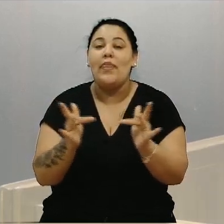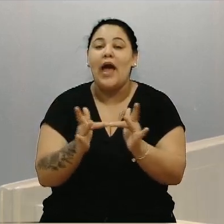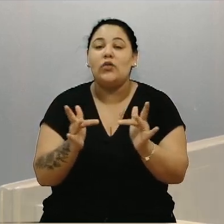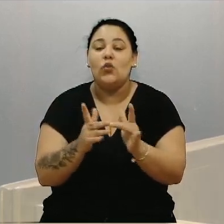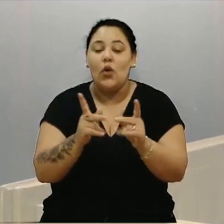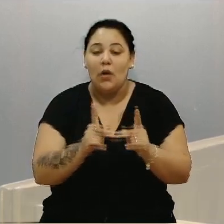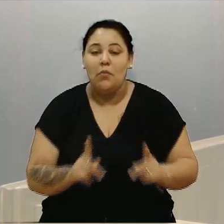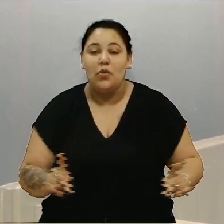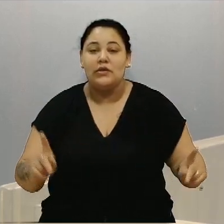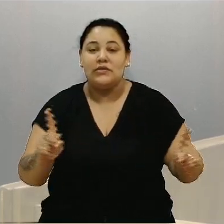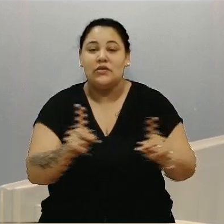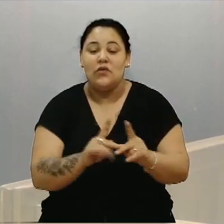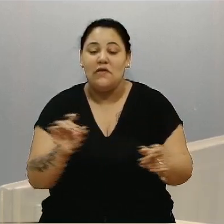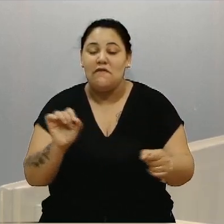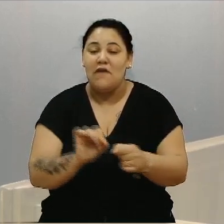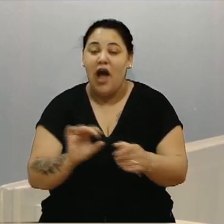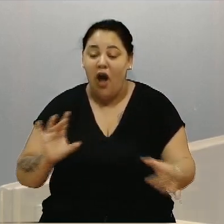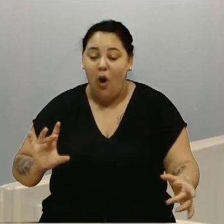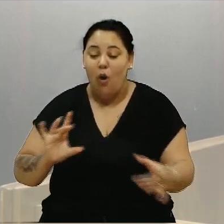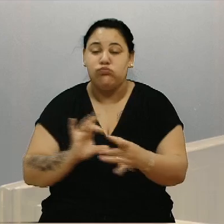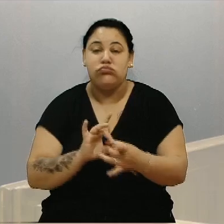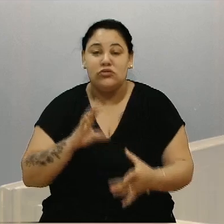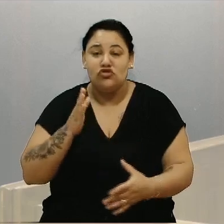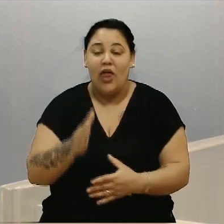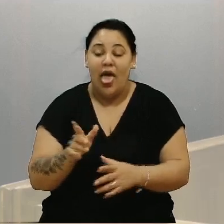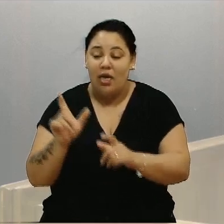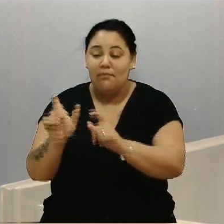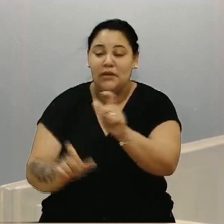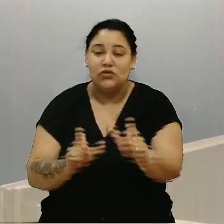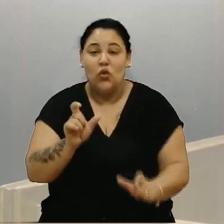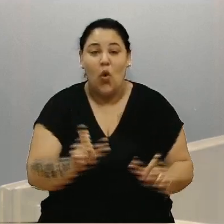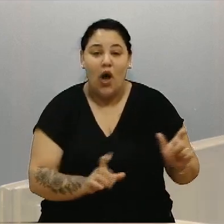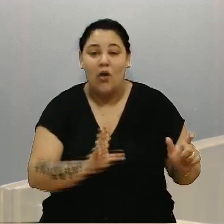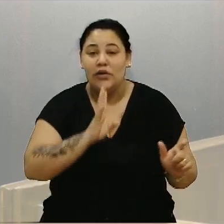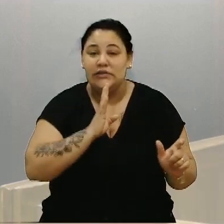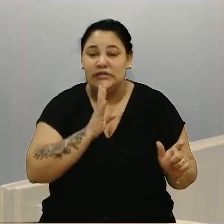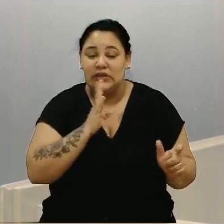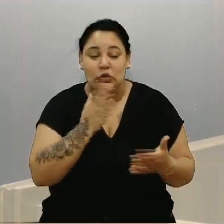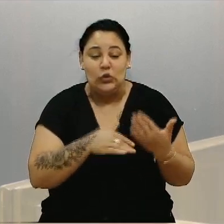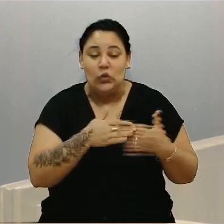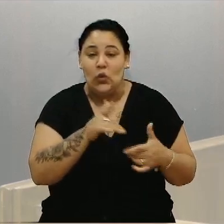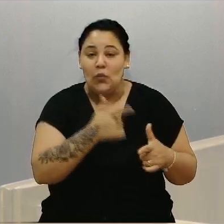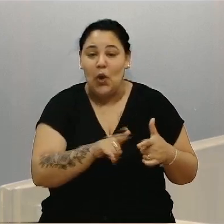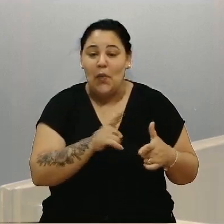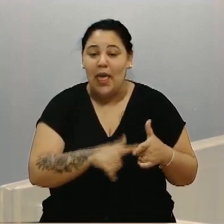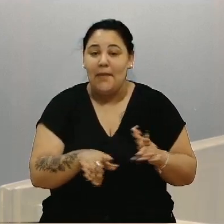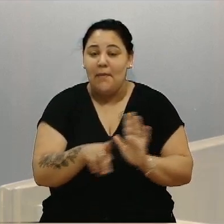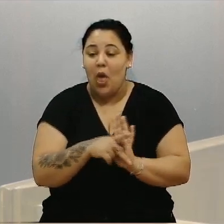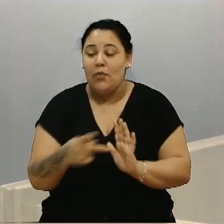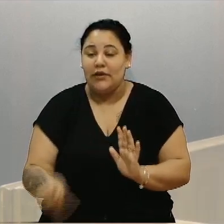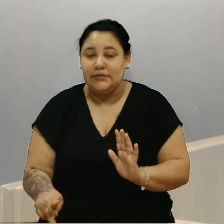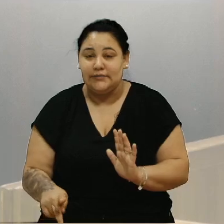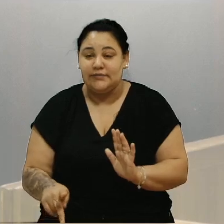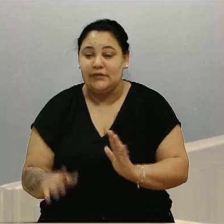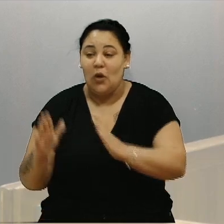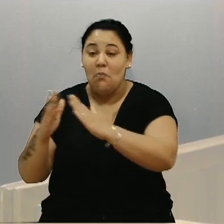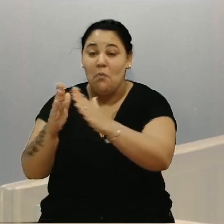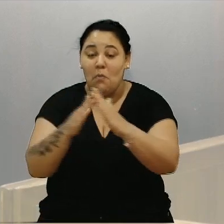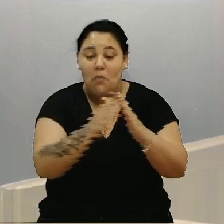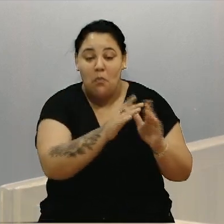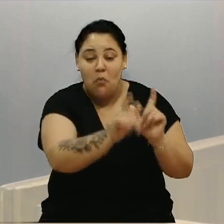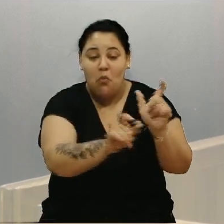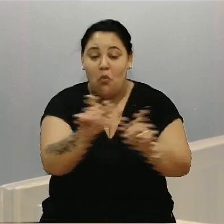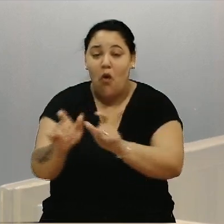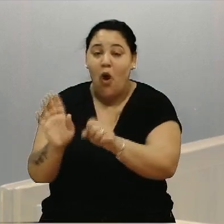essa ponte direta com as pessoas que conhecem os reais problemas da nossa cidade, que são os moradores dos nossos